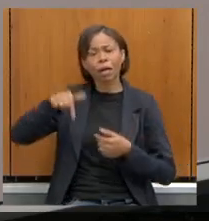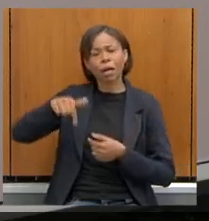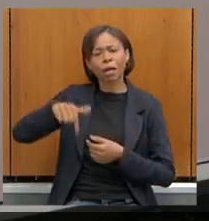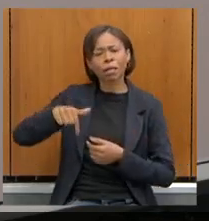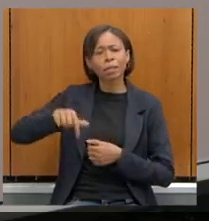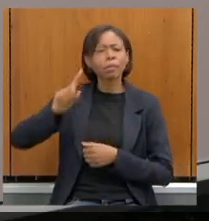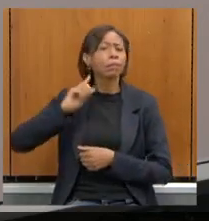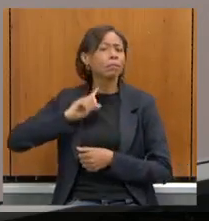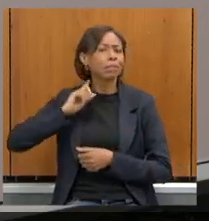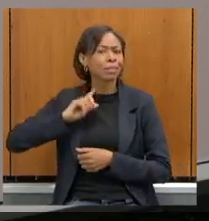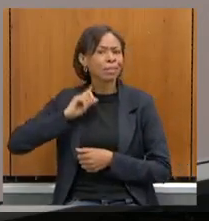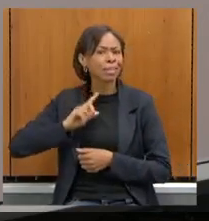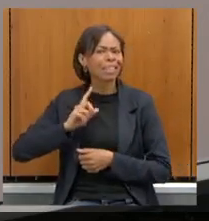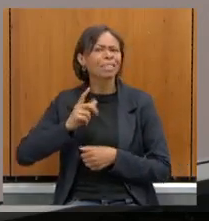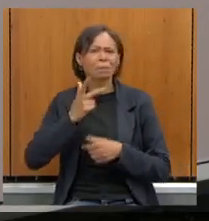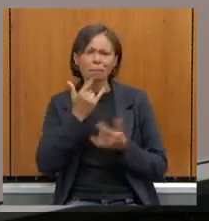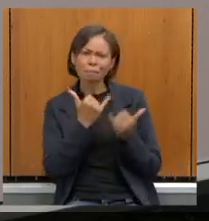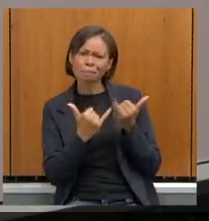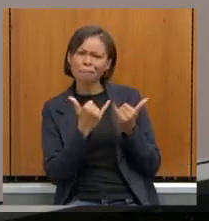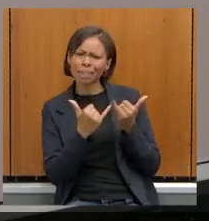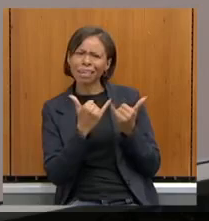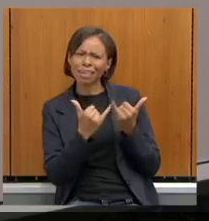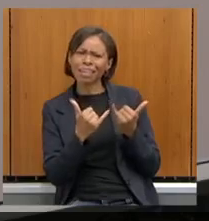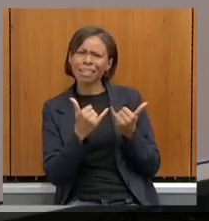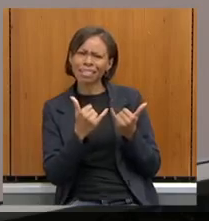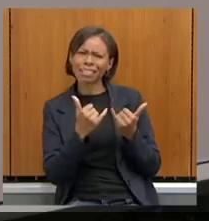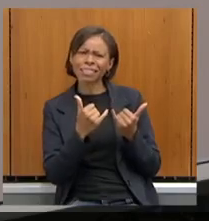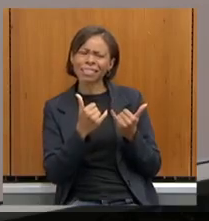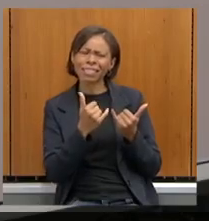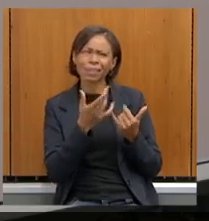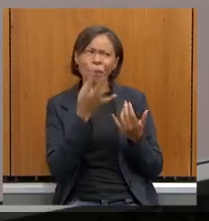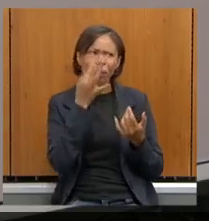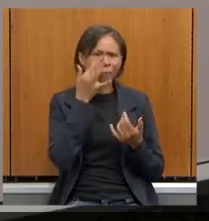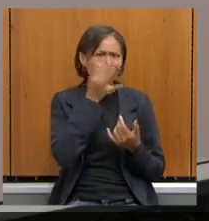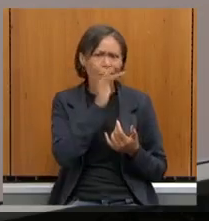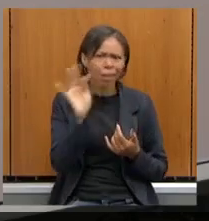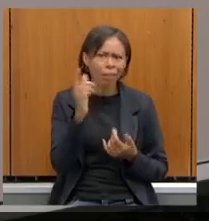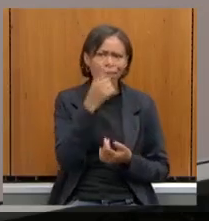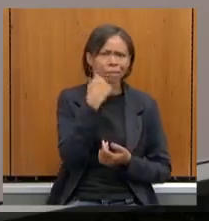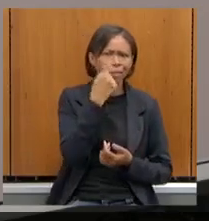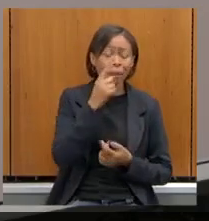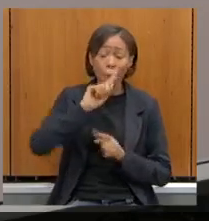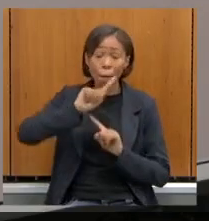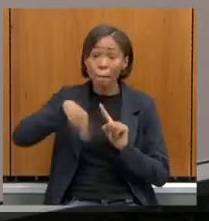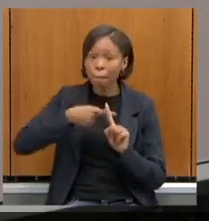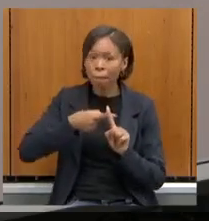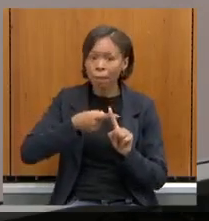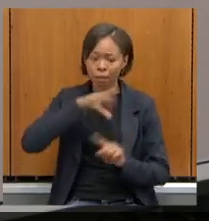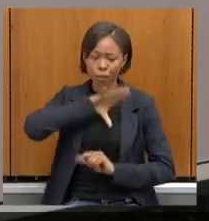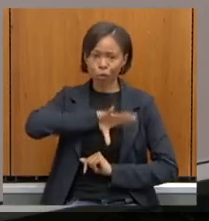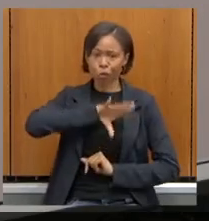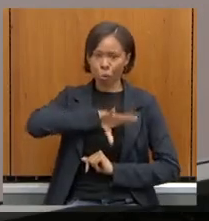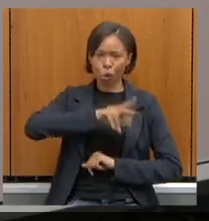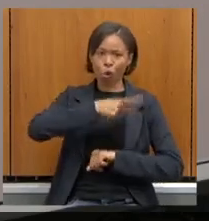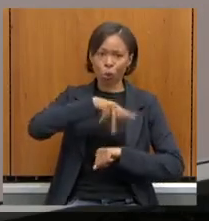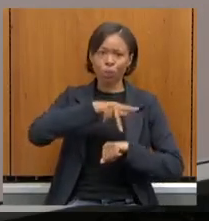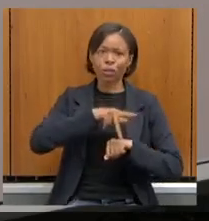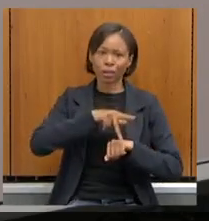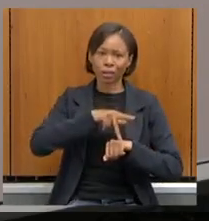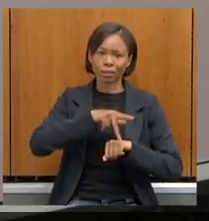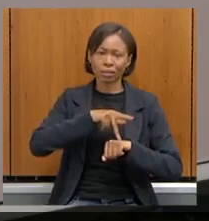muito com esses dois países aliando-se Portugal. França porque tem uma